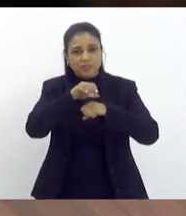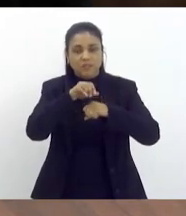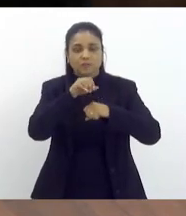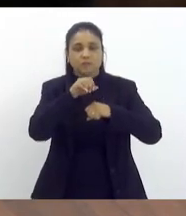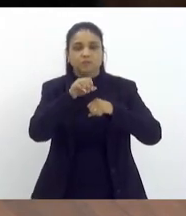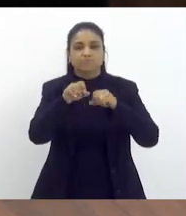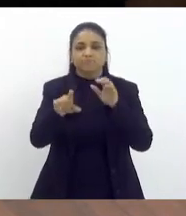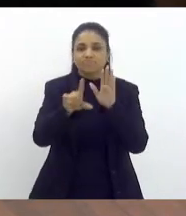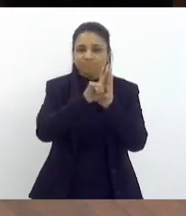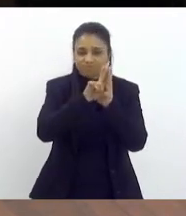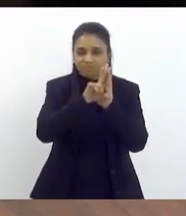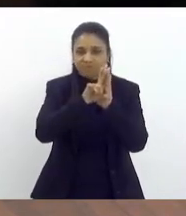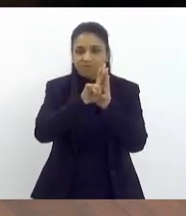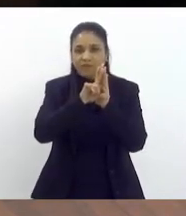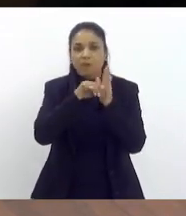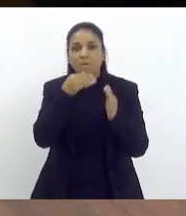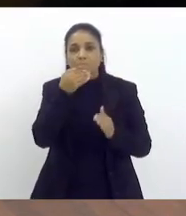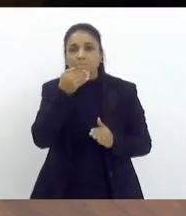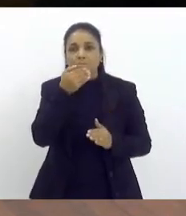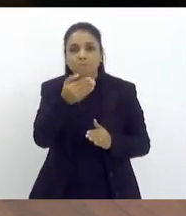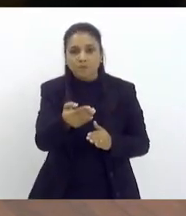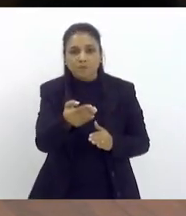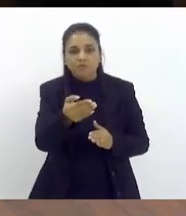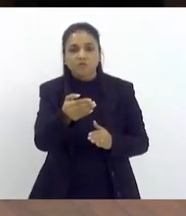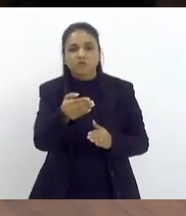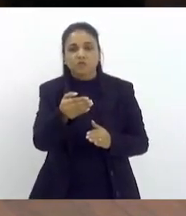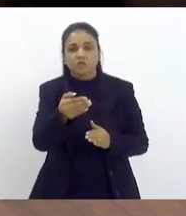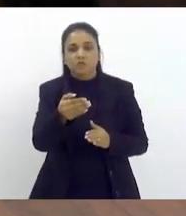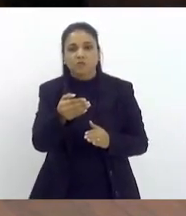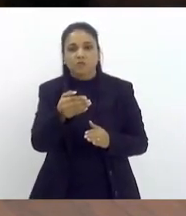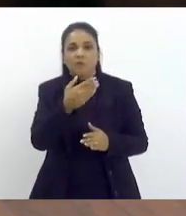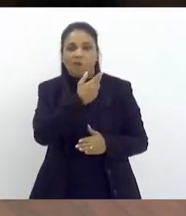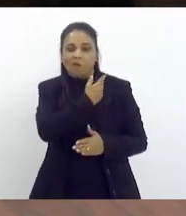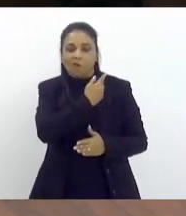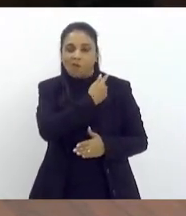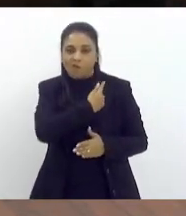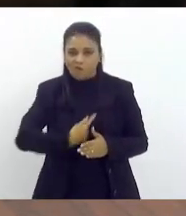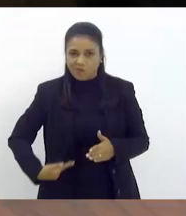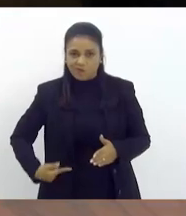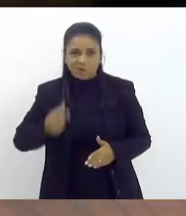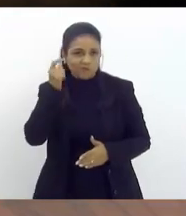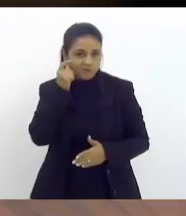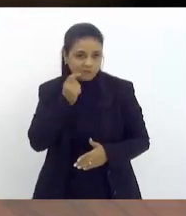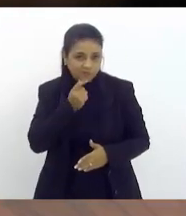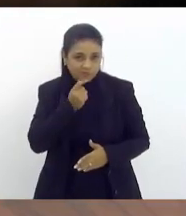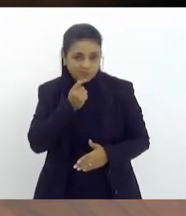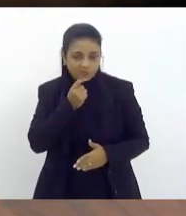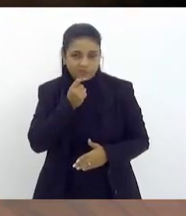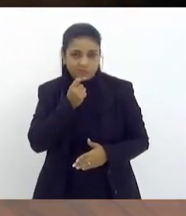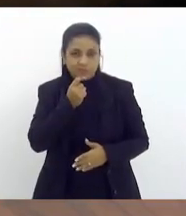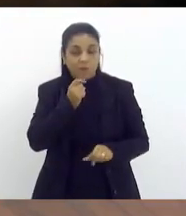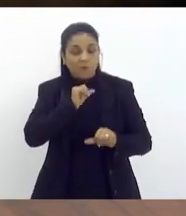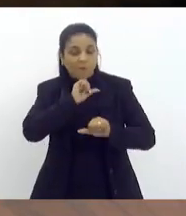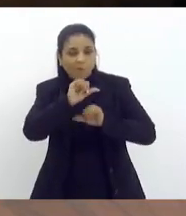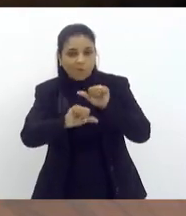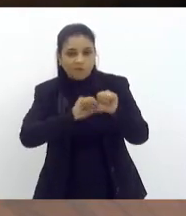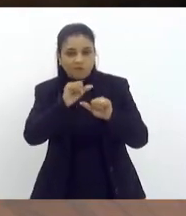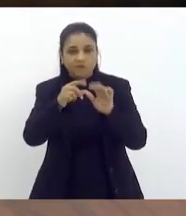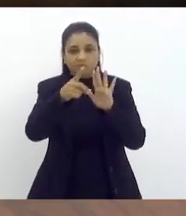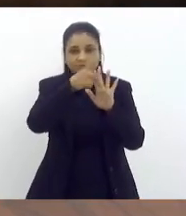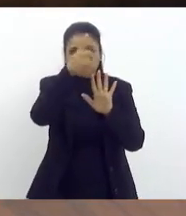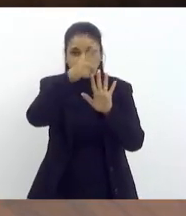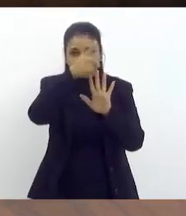pedindo para que o nosso querido Governador Cláudio Castro modifica o